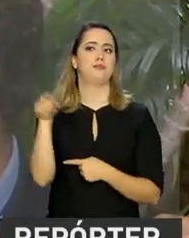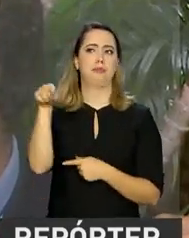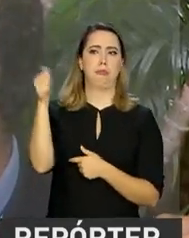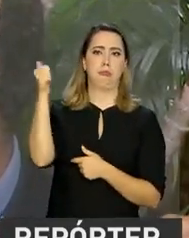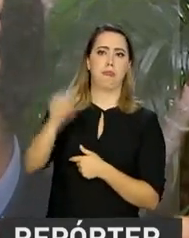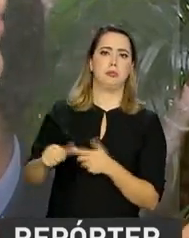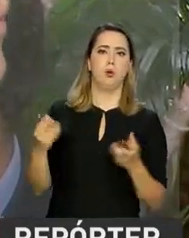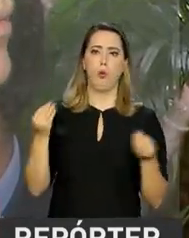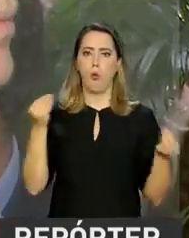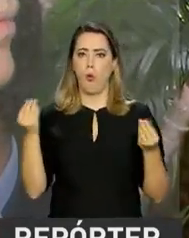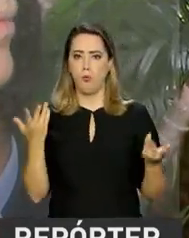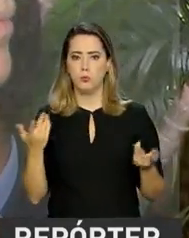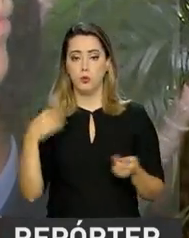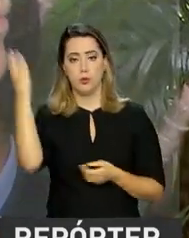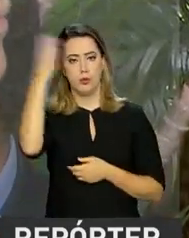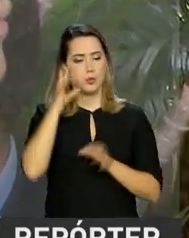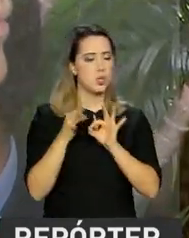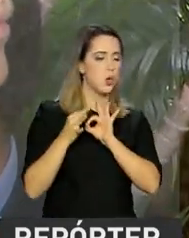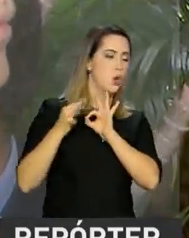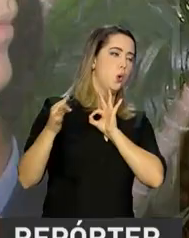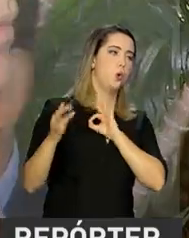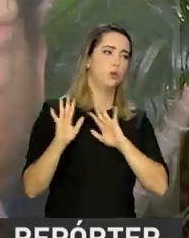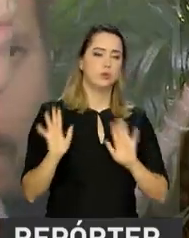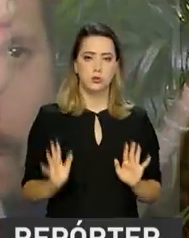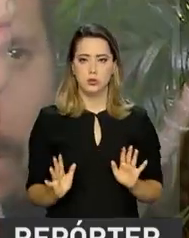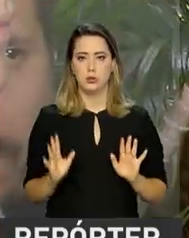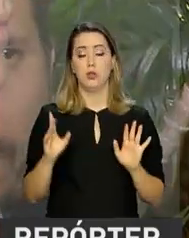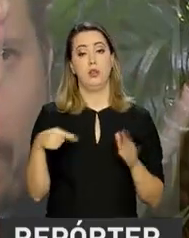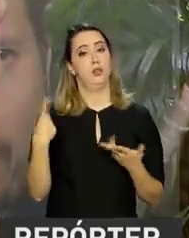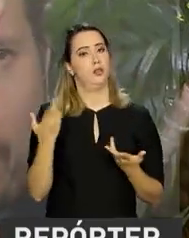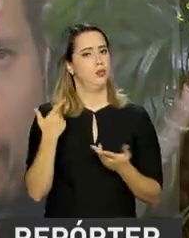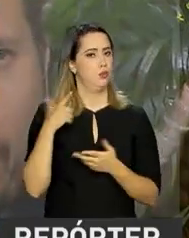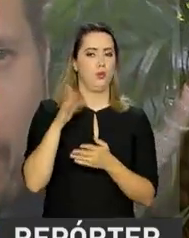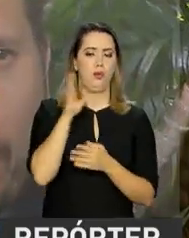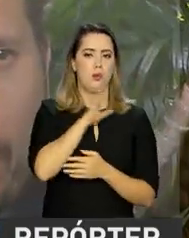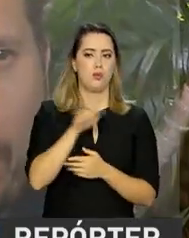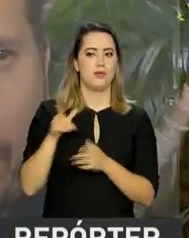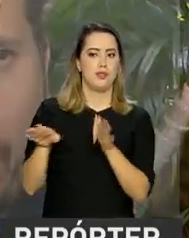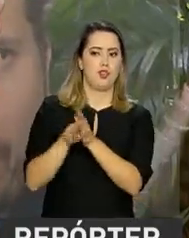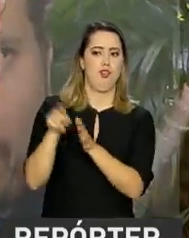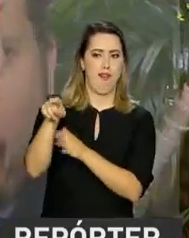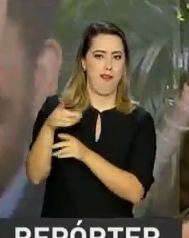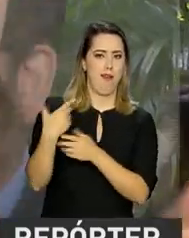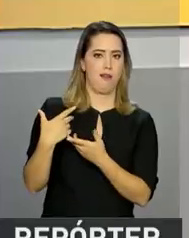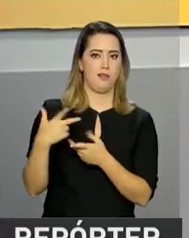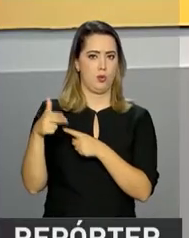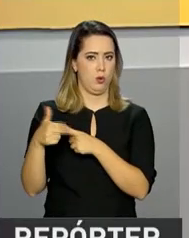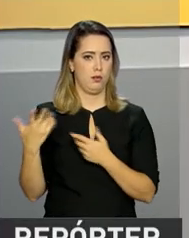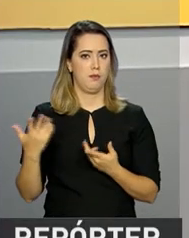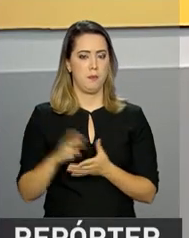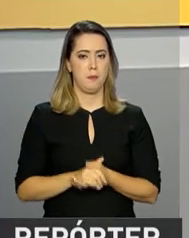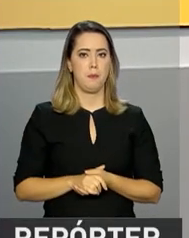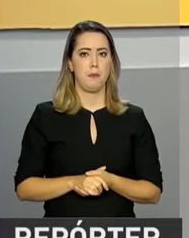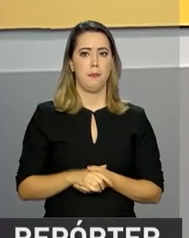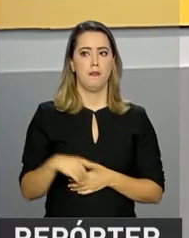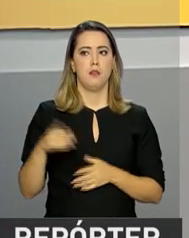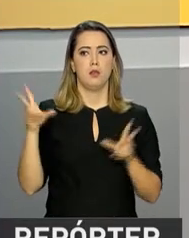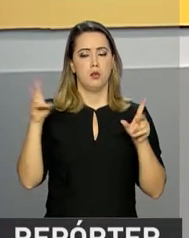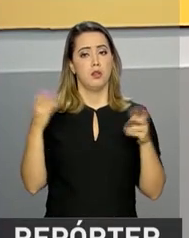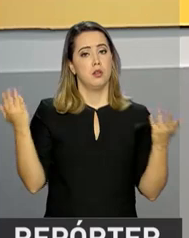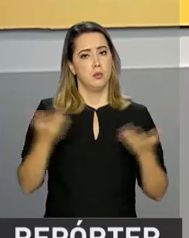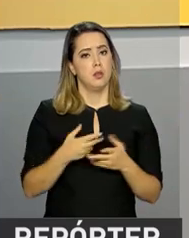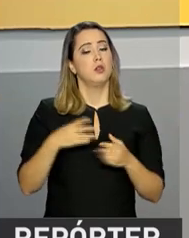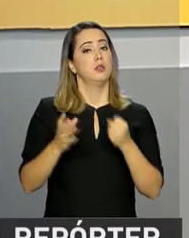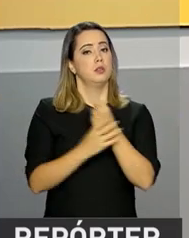para poder pagar. Não, o Brasil está longe disso. E não vai chegar lá, porque nós vamos tomar providência. O assunto agora